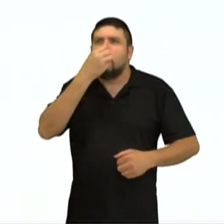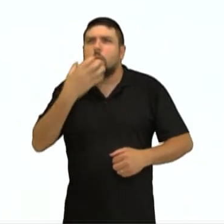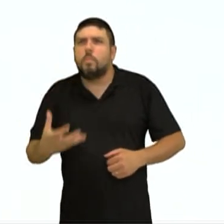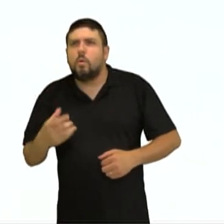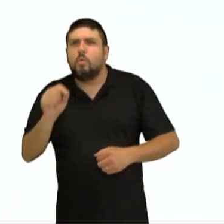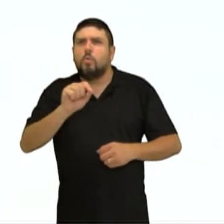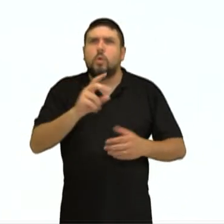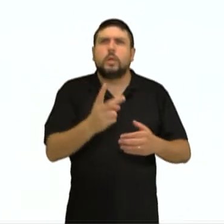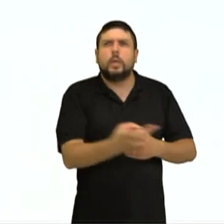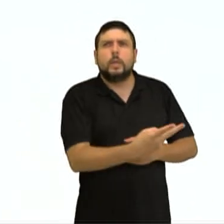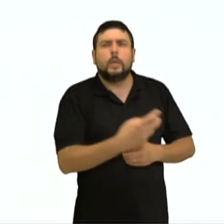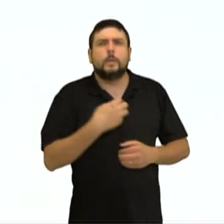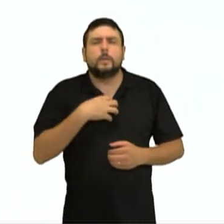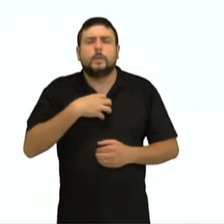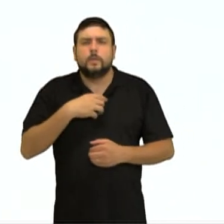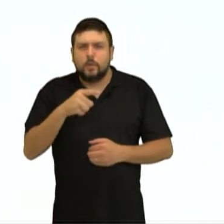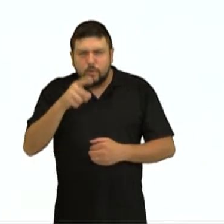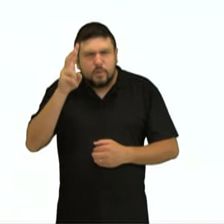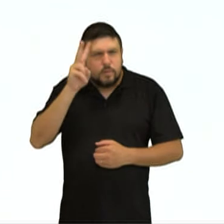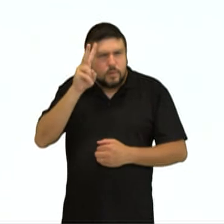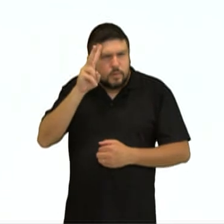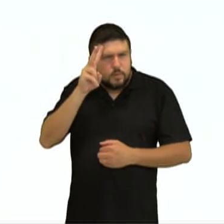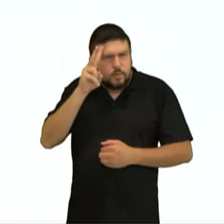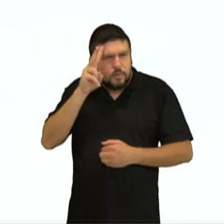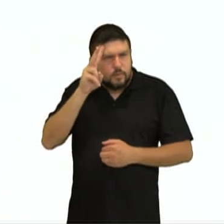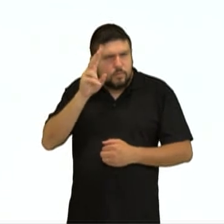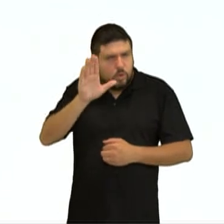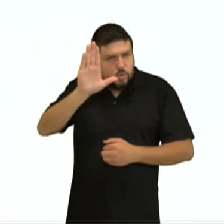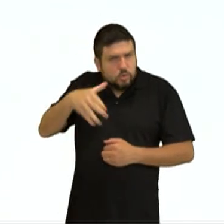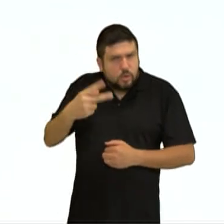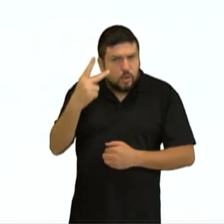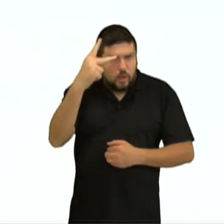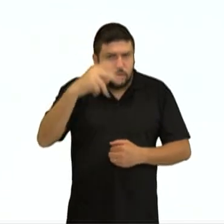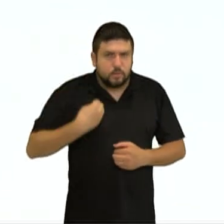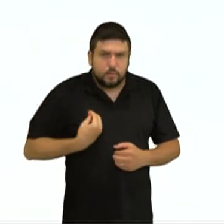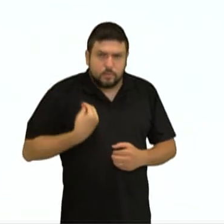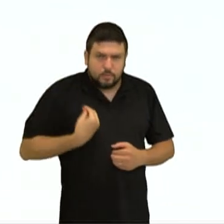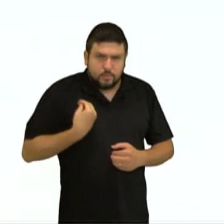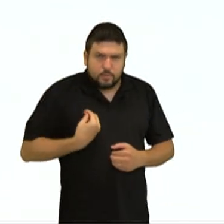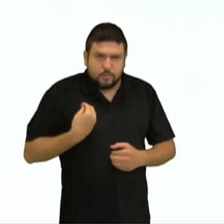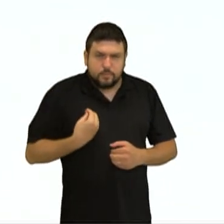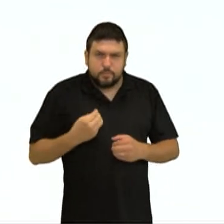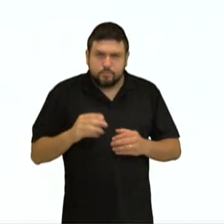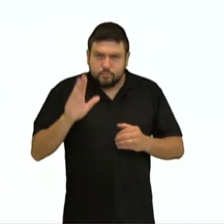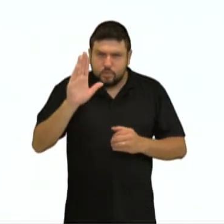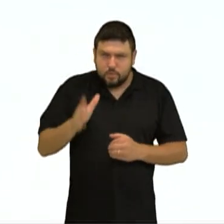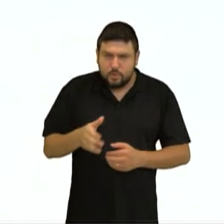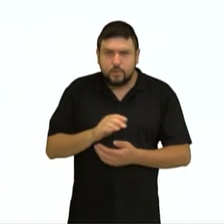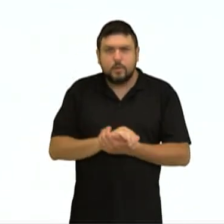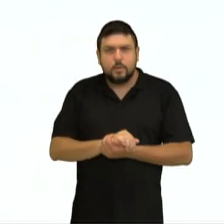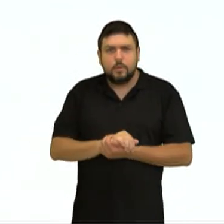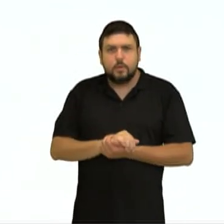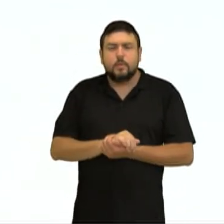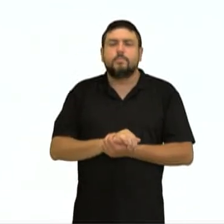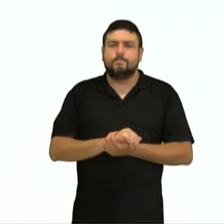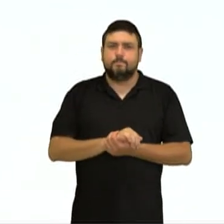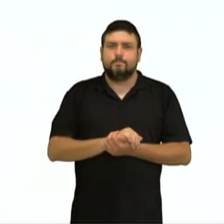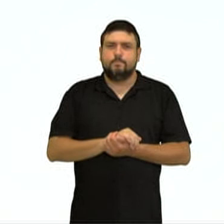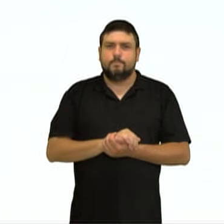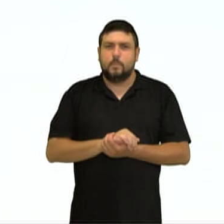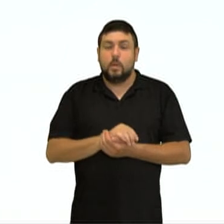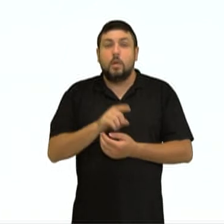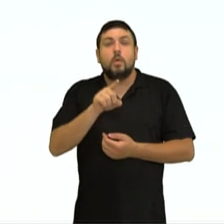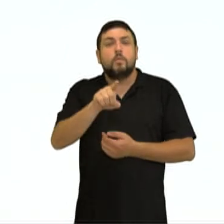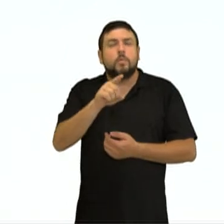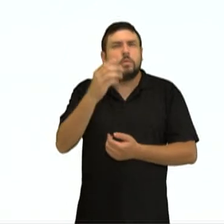que é incorreto, o que é bom, o que é mal, o que é justo, o que é injusto, o que é adequado ou inadequado. Você acredita que tomou a